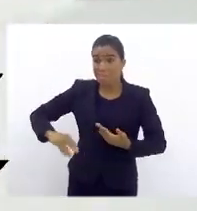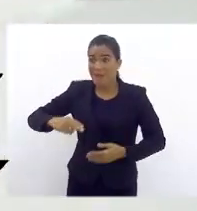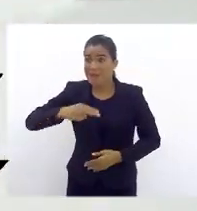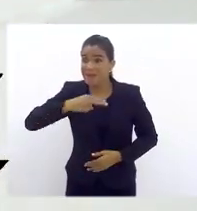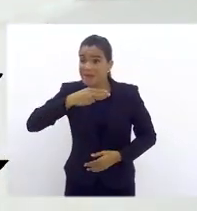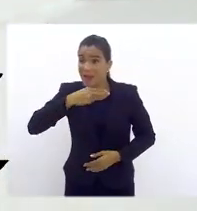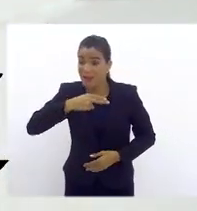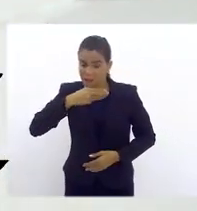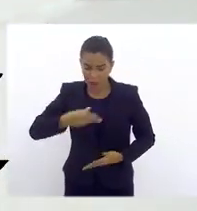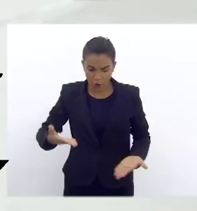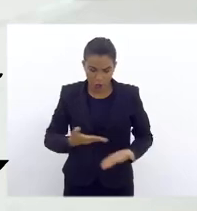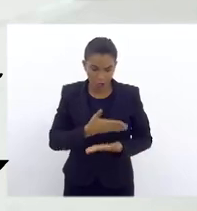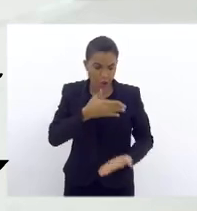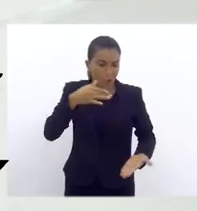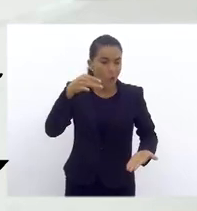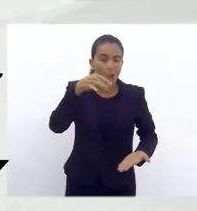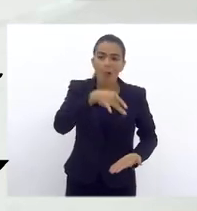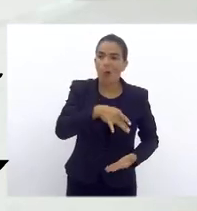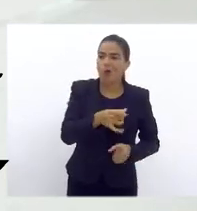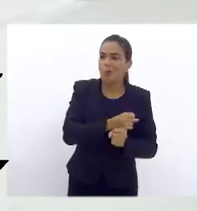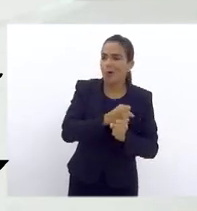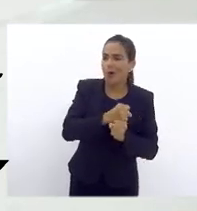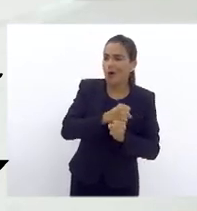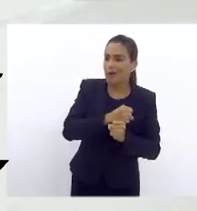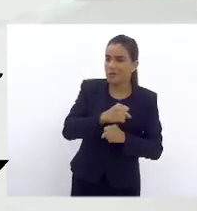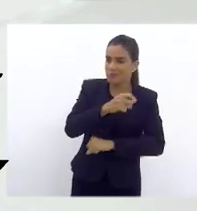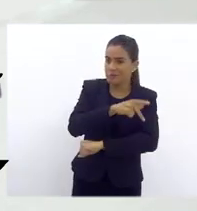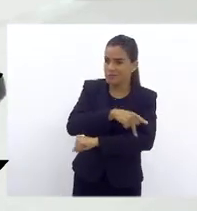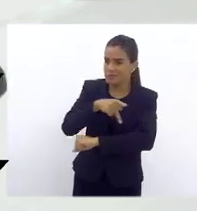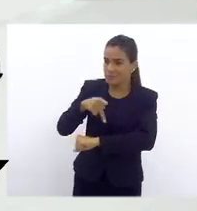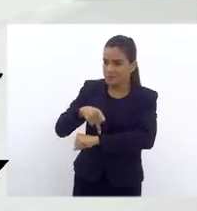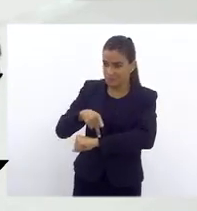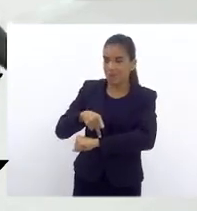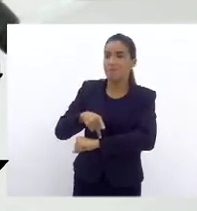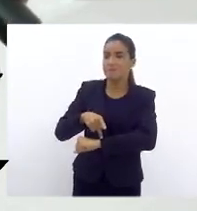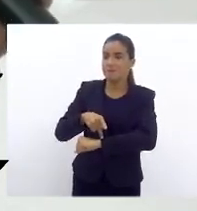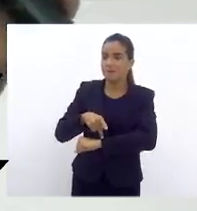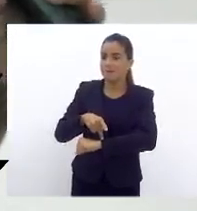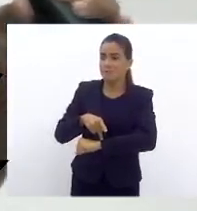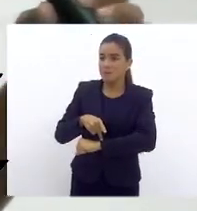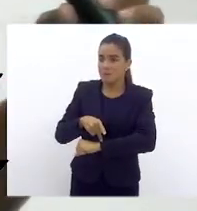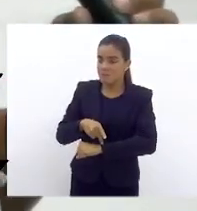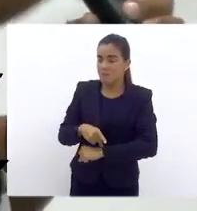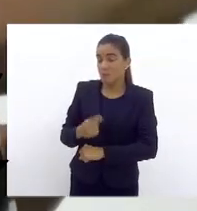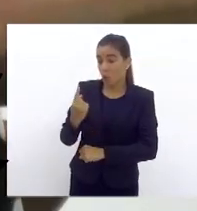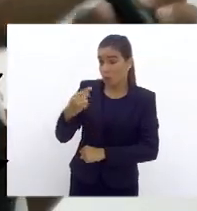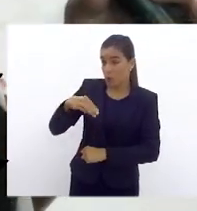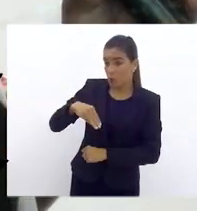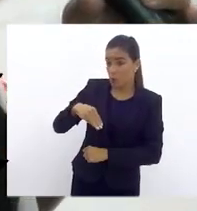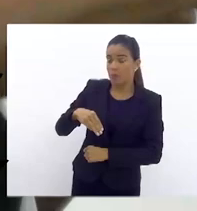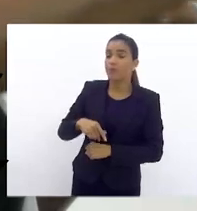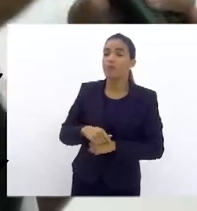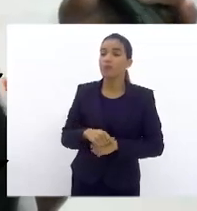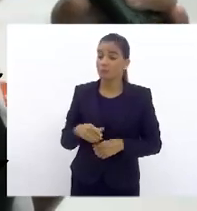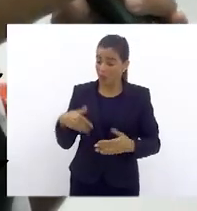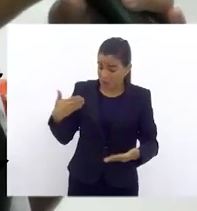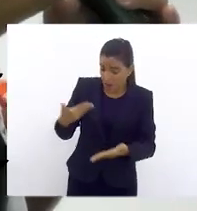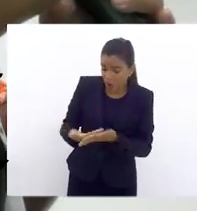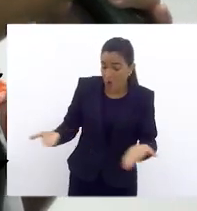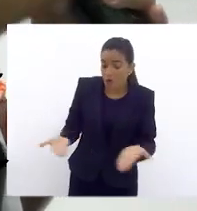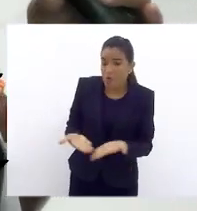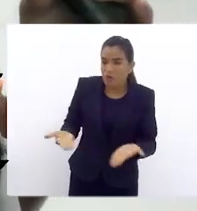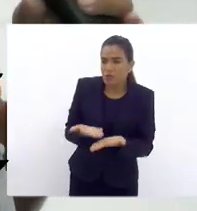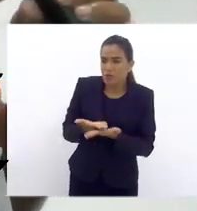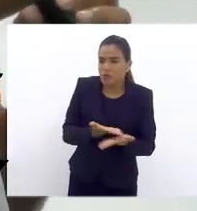o último ano de pedagogia por ela e até hoje na escola acontece